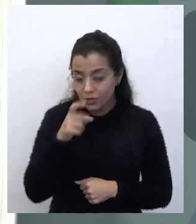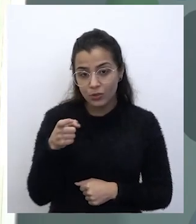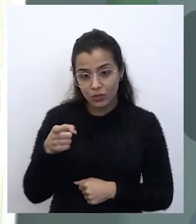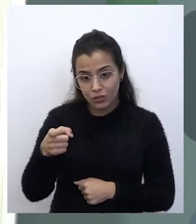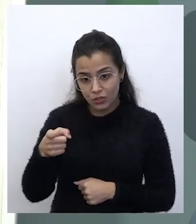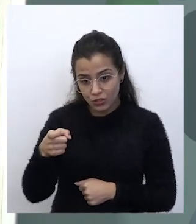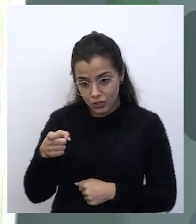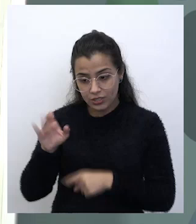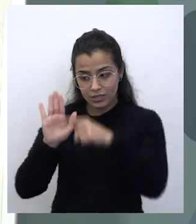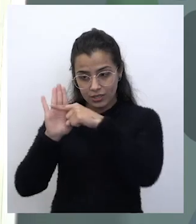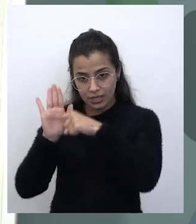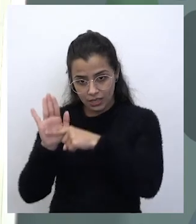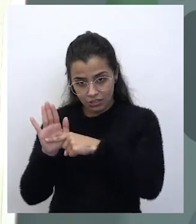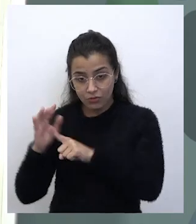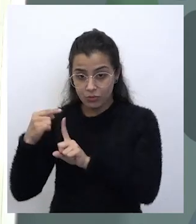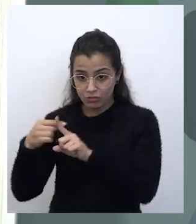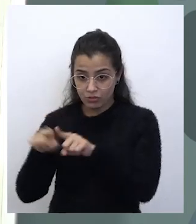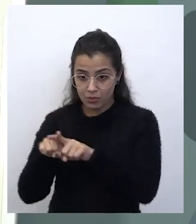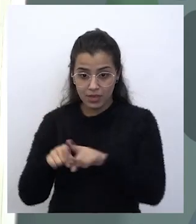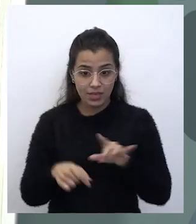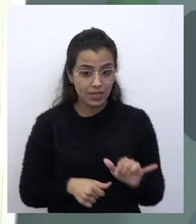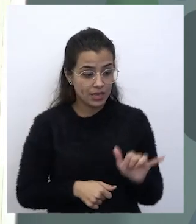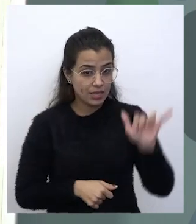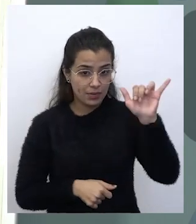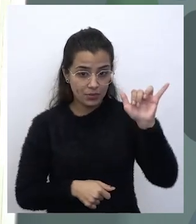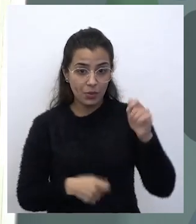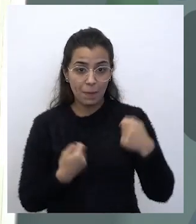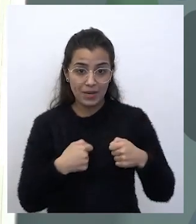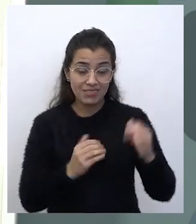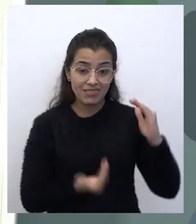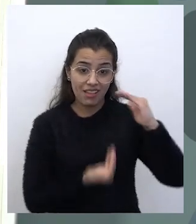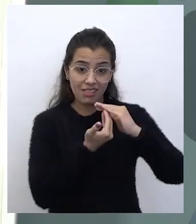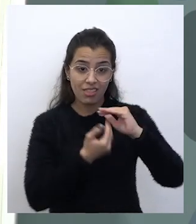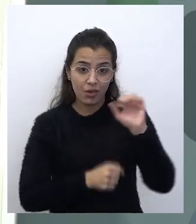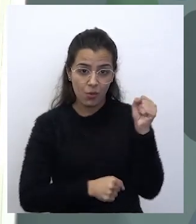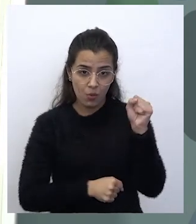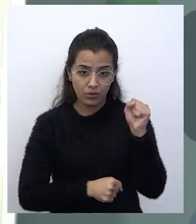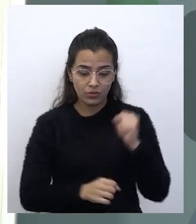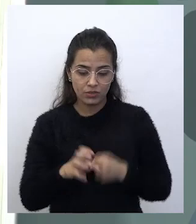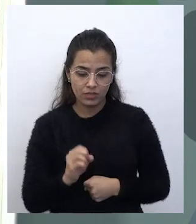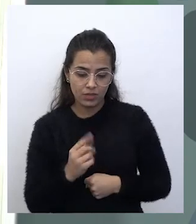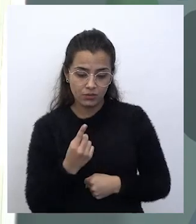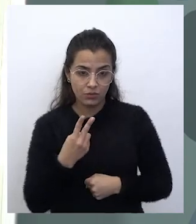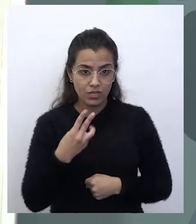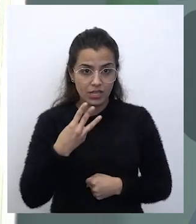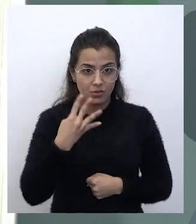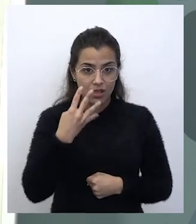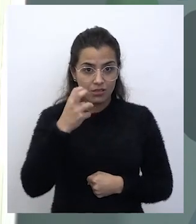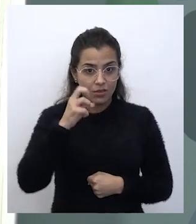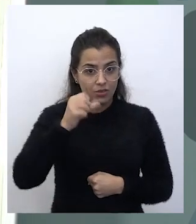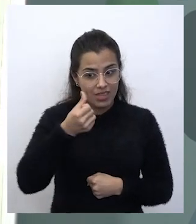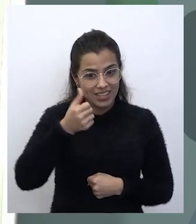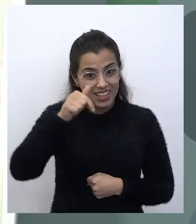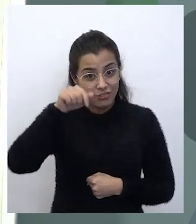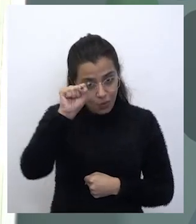pedaço negativo e um pedaço positivo. E para o y, esse vai ter que chegar até o número 8. Então, 0, 1, 2, 3, 4, até o 8, tá?